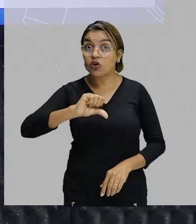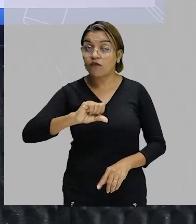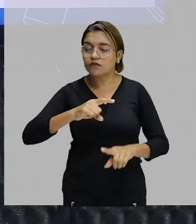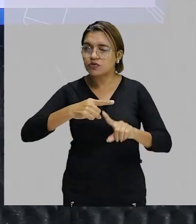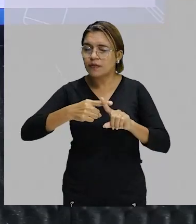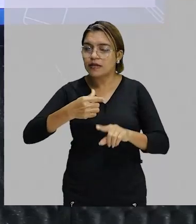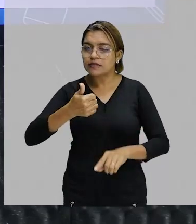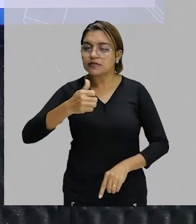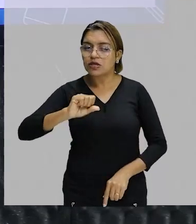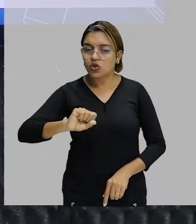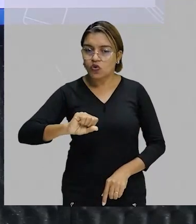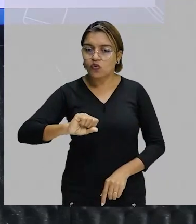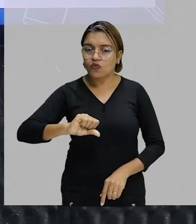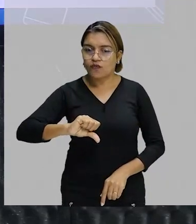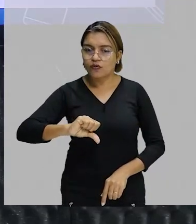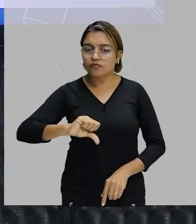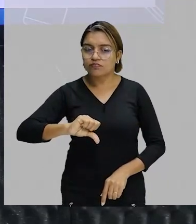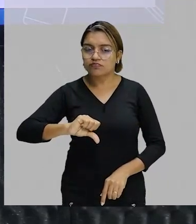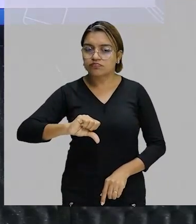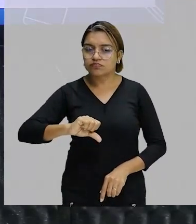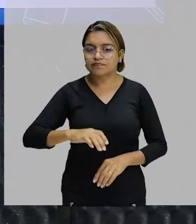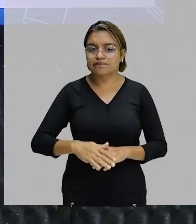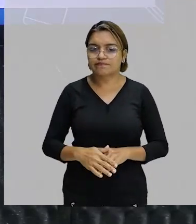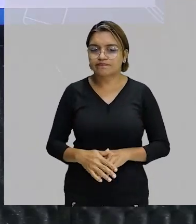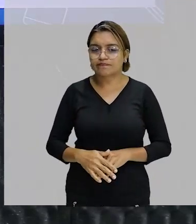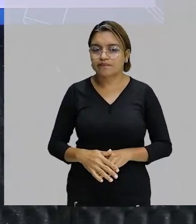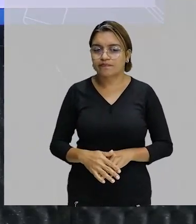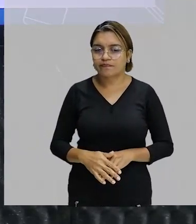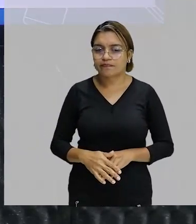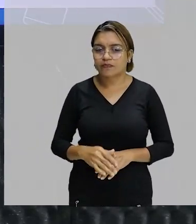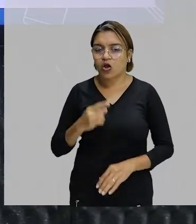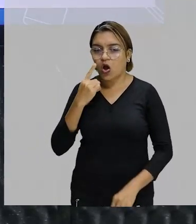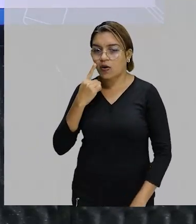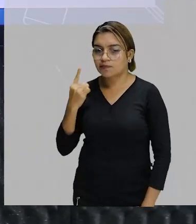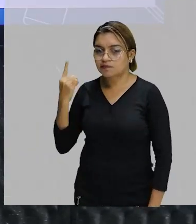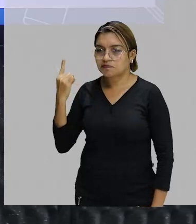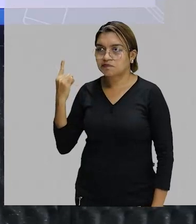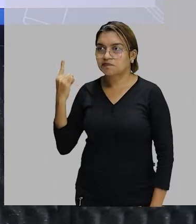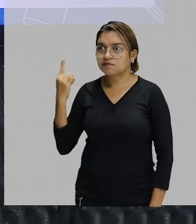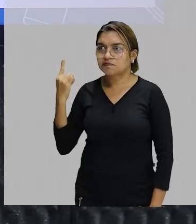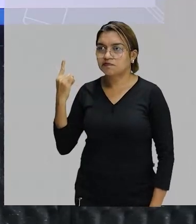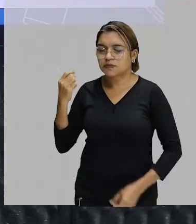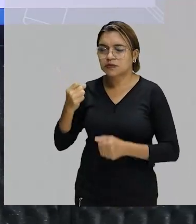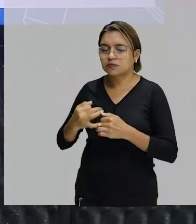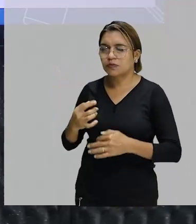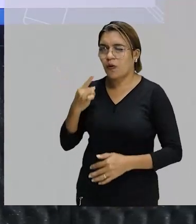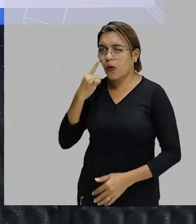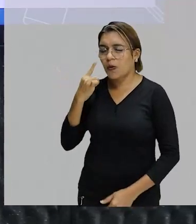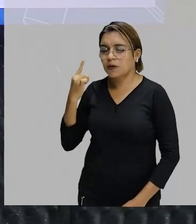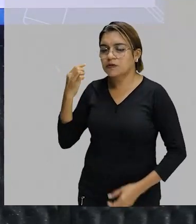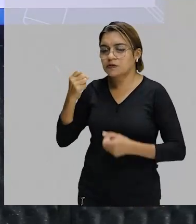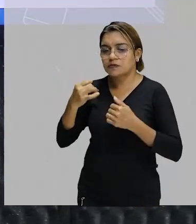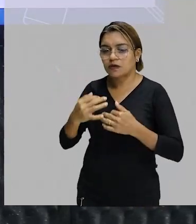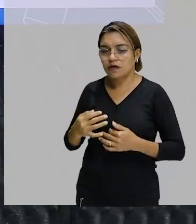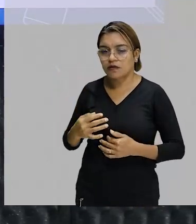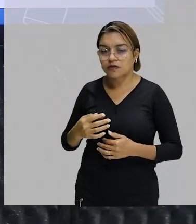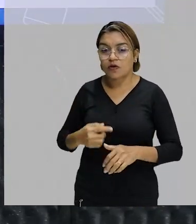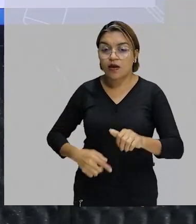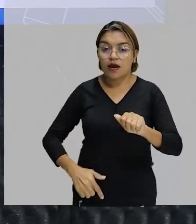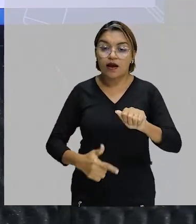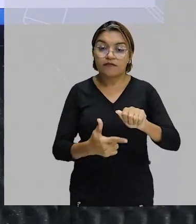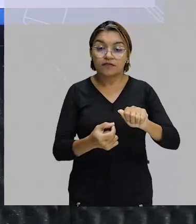seja, eu vou ter 4 mais 38, o meu 20º termo dessa sequência corresponde ao número